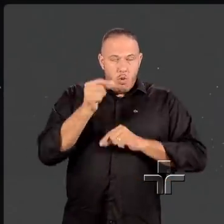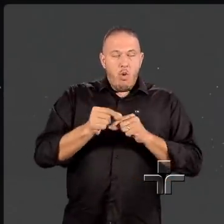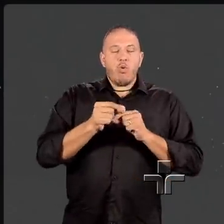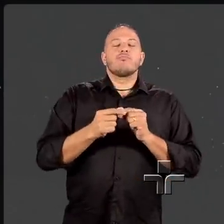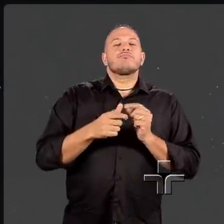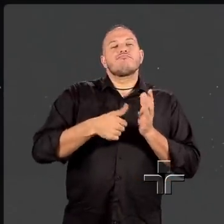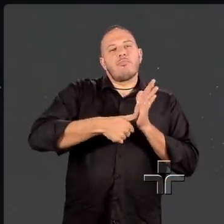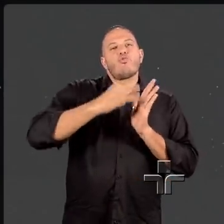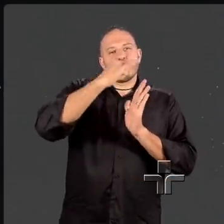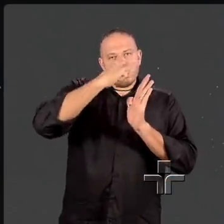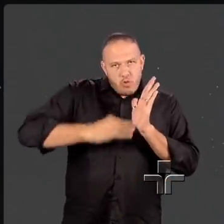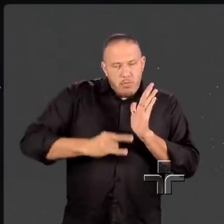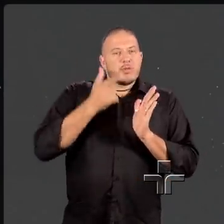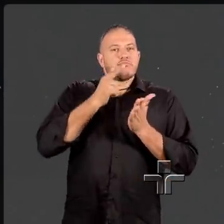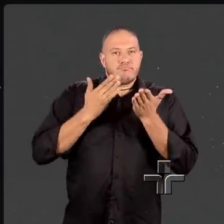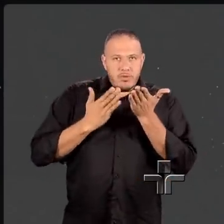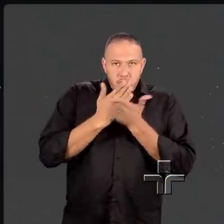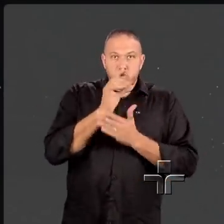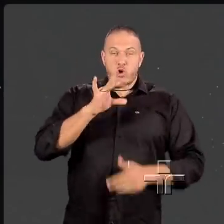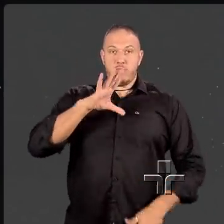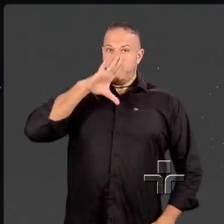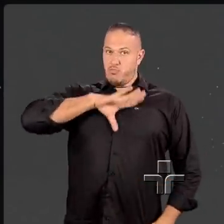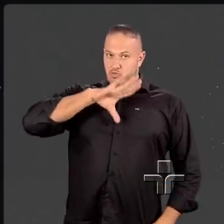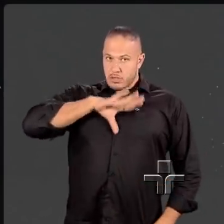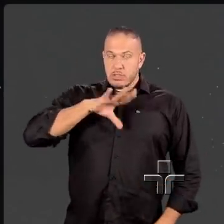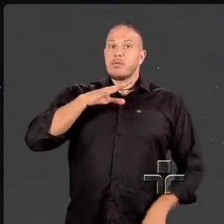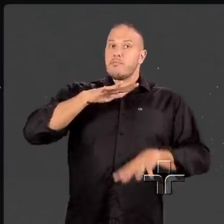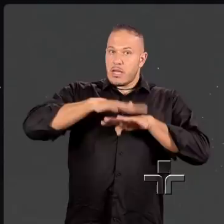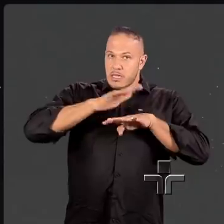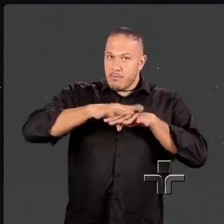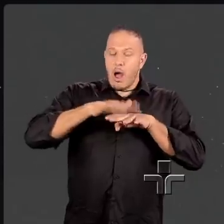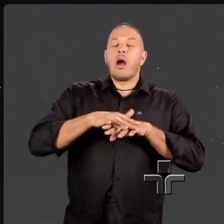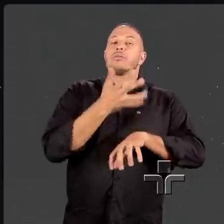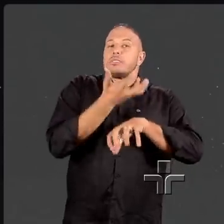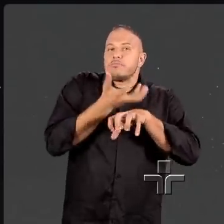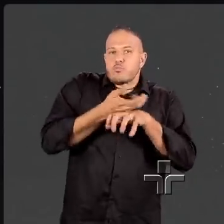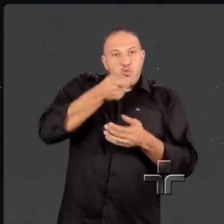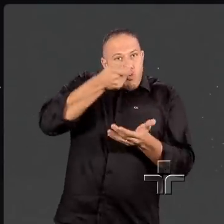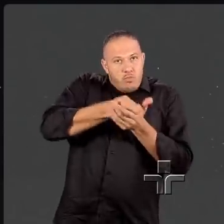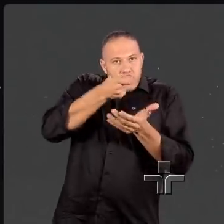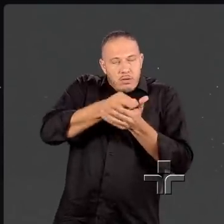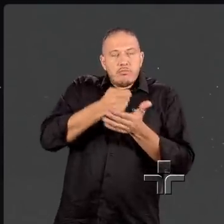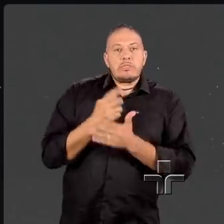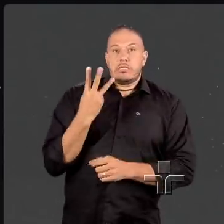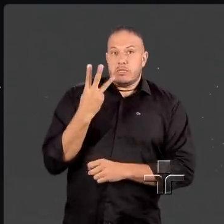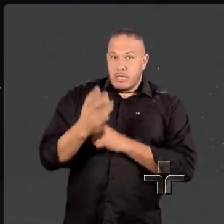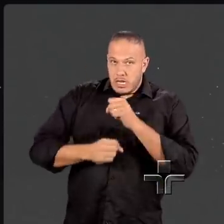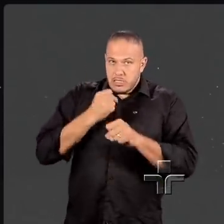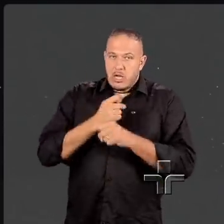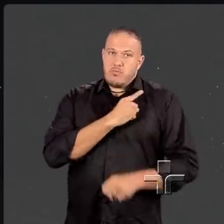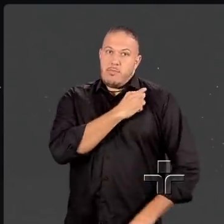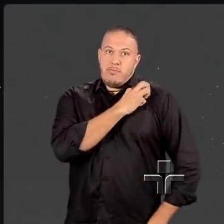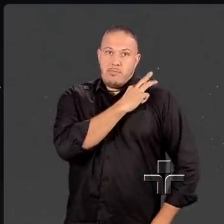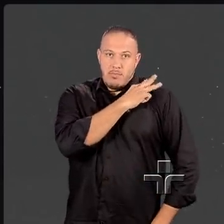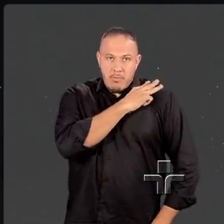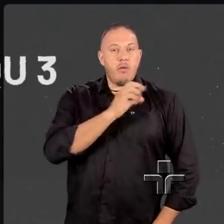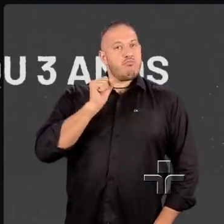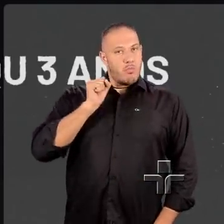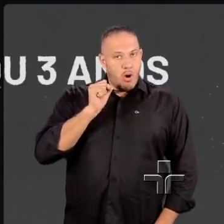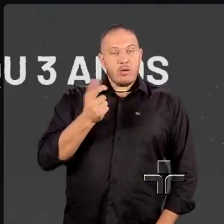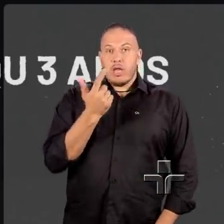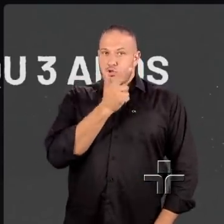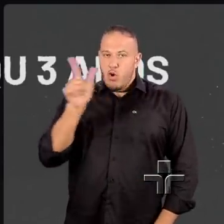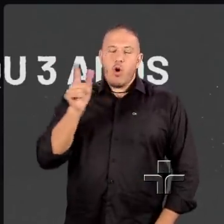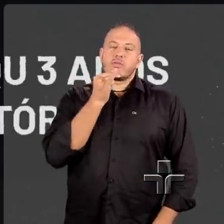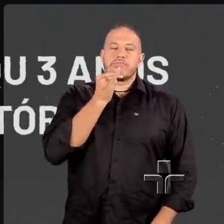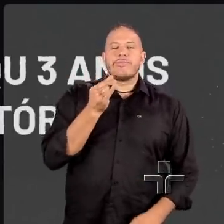documento aprovado, só português e matemática serão disciplinas obrigatórias nos 3 anos do ensino médio. As outras,